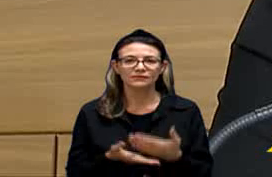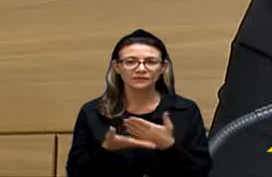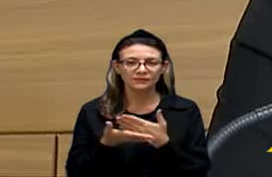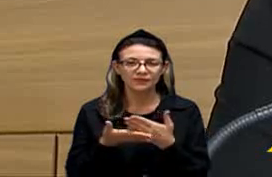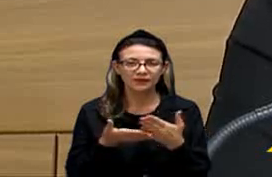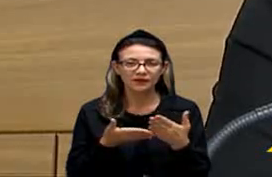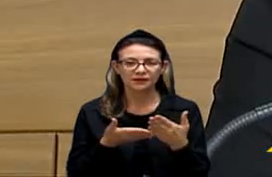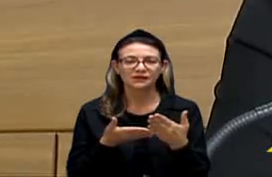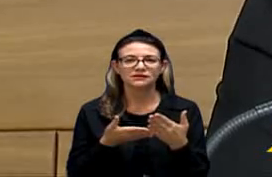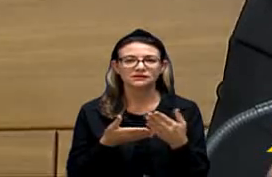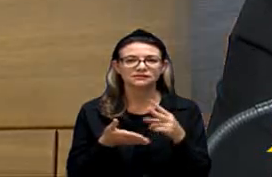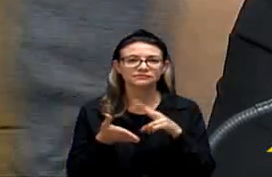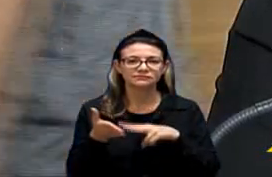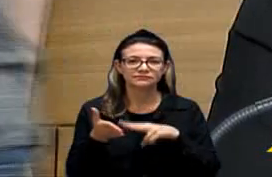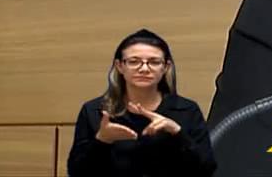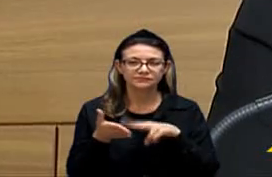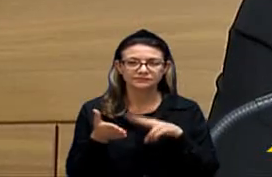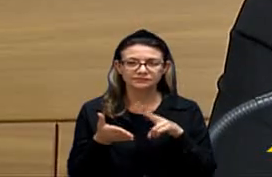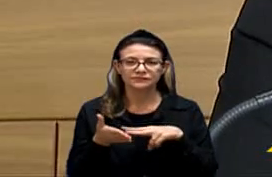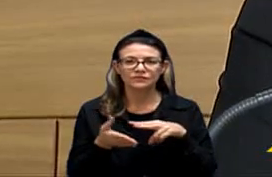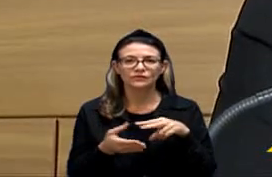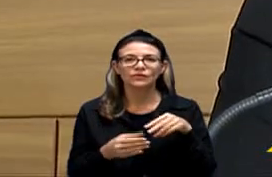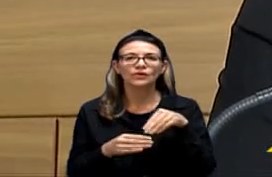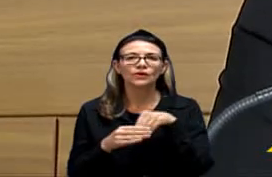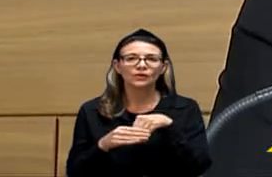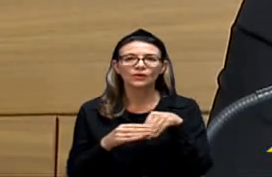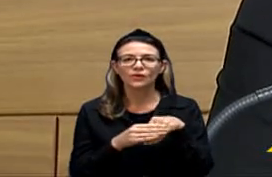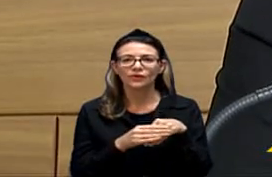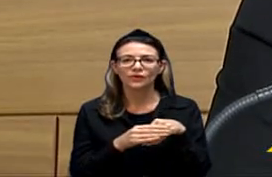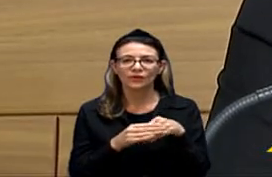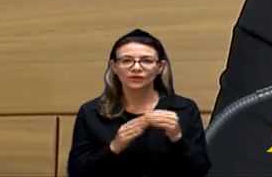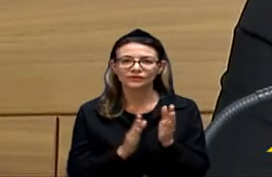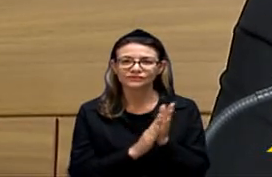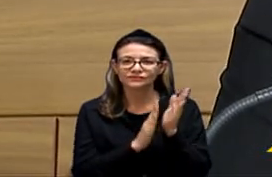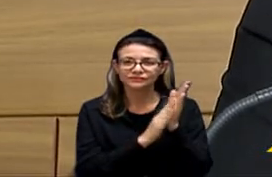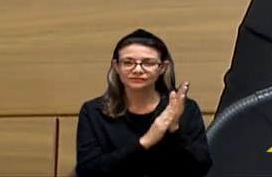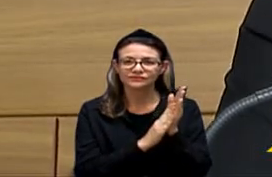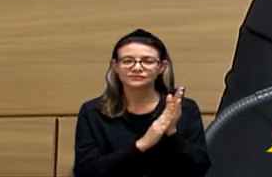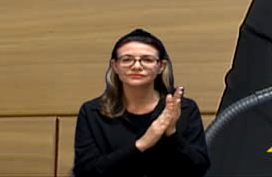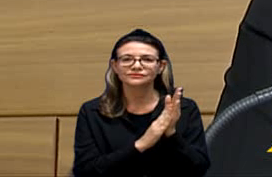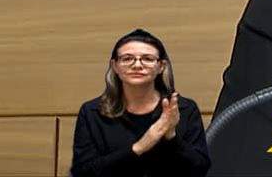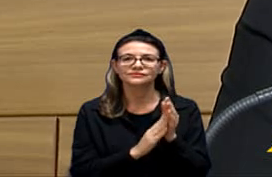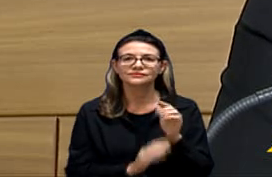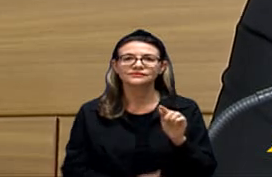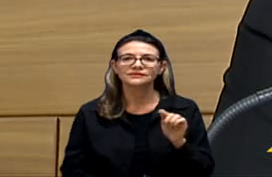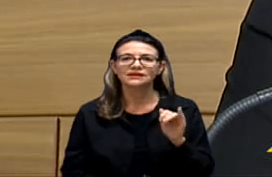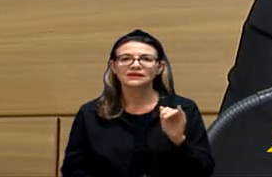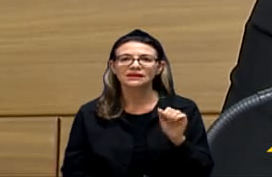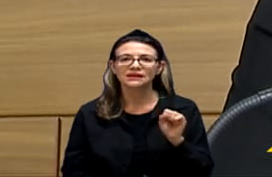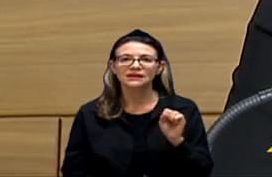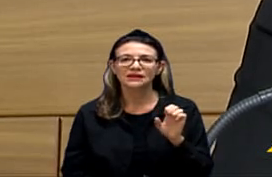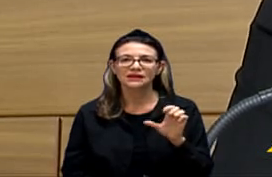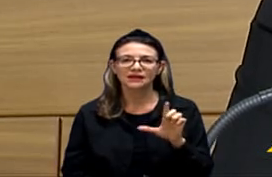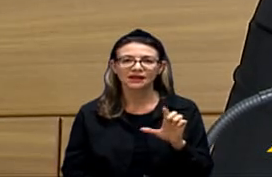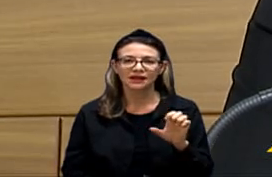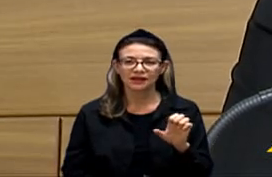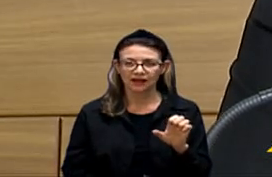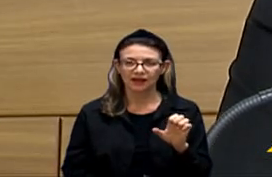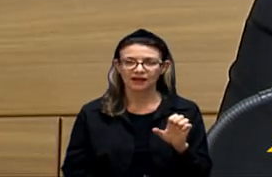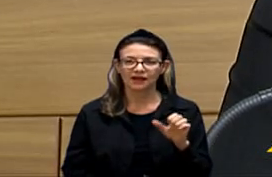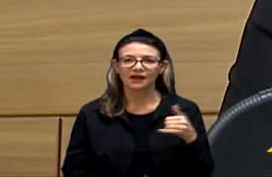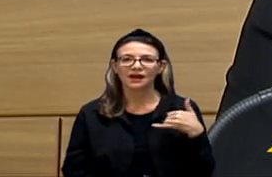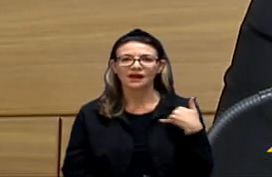requerimentos verbais voto de congratulações à senora Gisele Viviane Gonçalves pela passagem da sua data